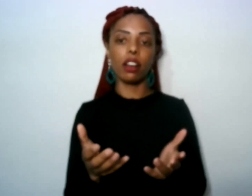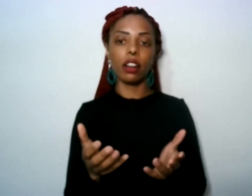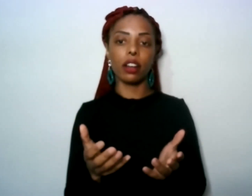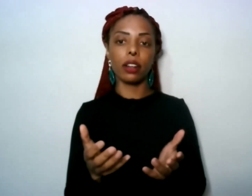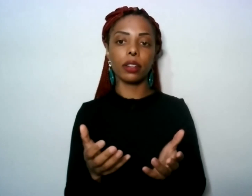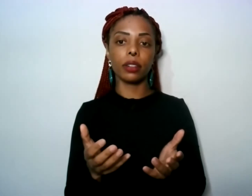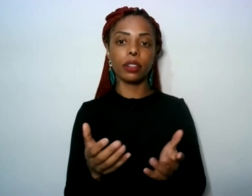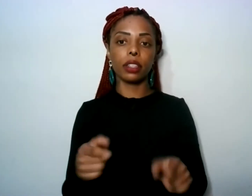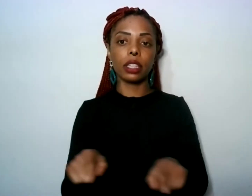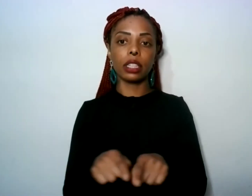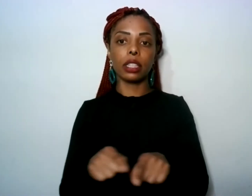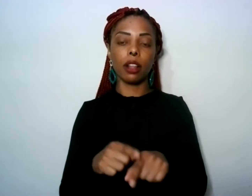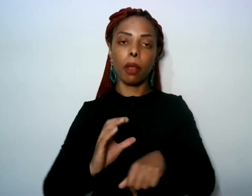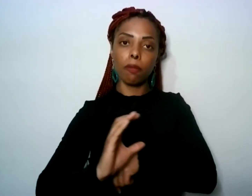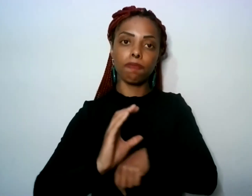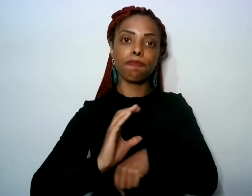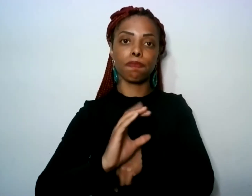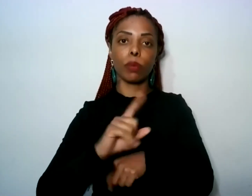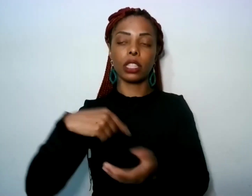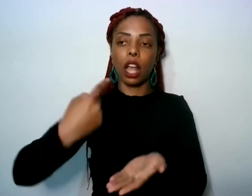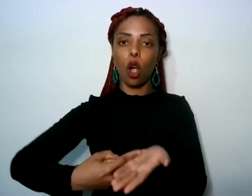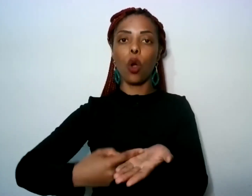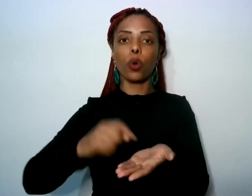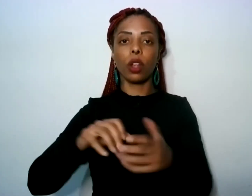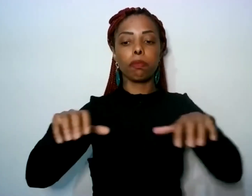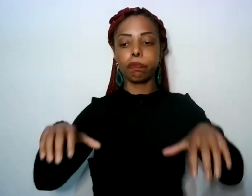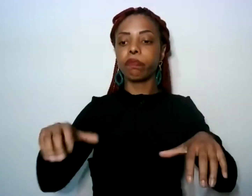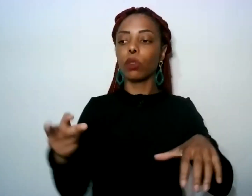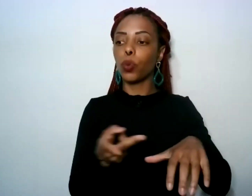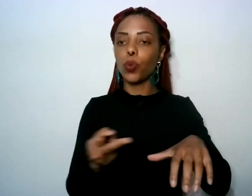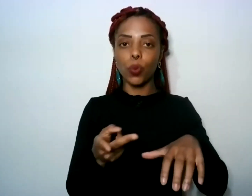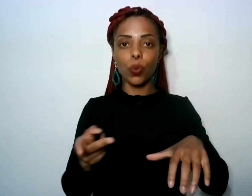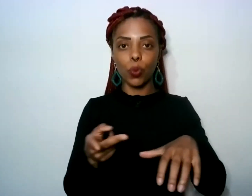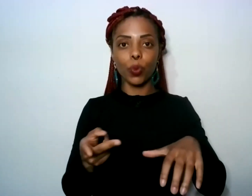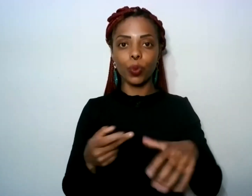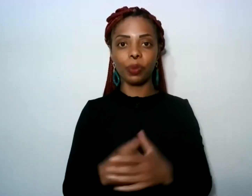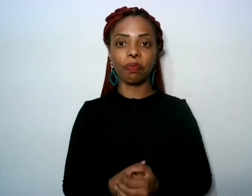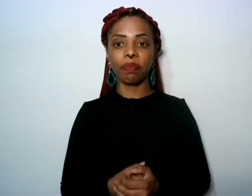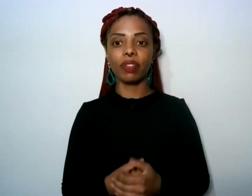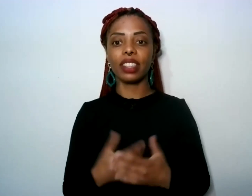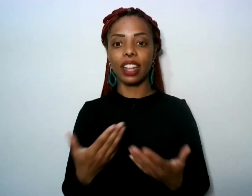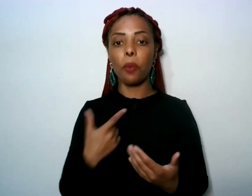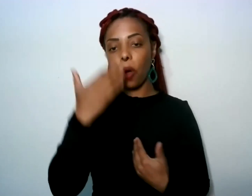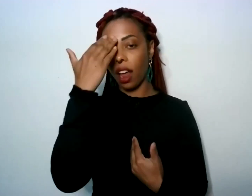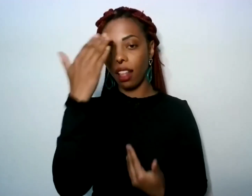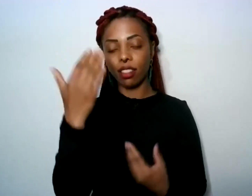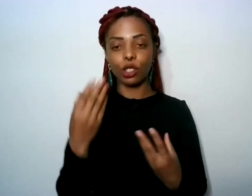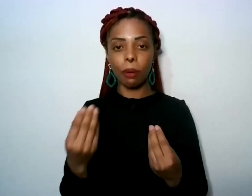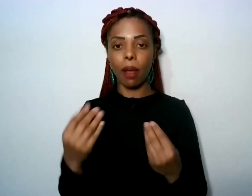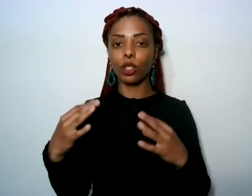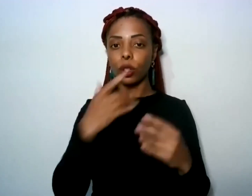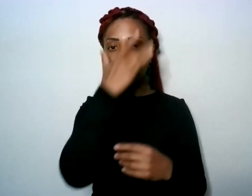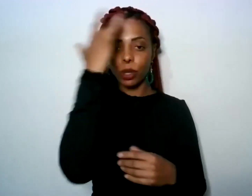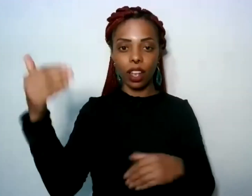fomento deste acordo entre instituições bom eu agradeço muitíssimo a todos os presentes